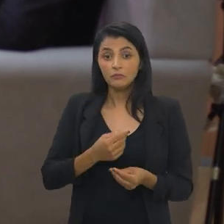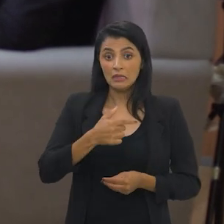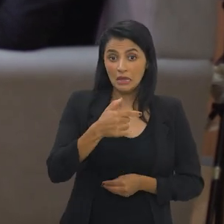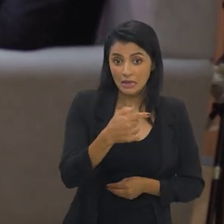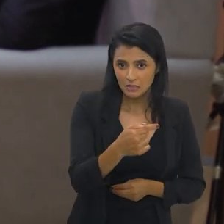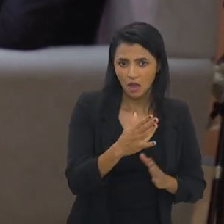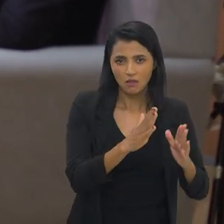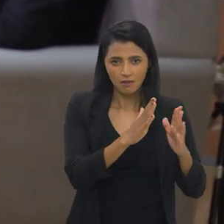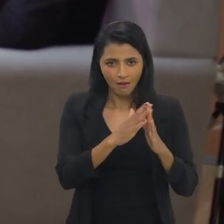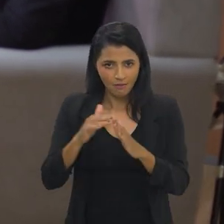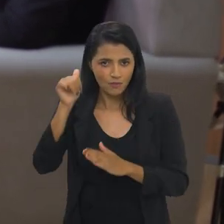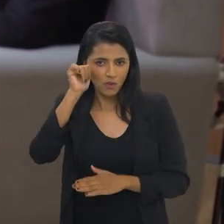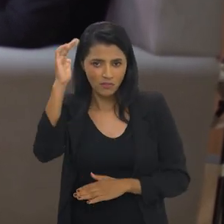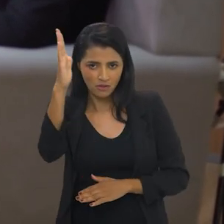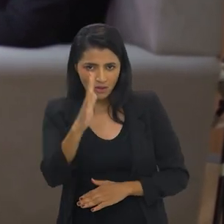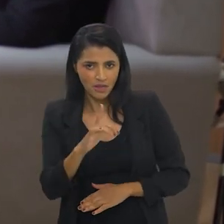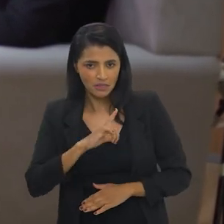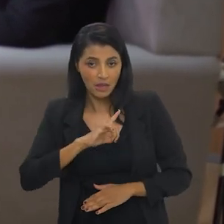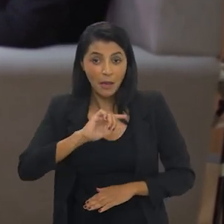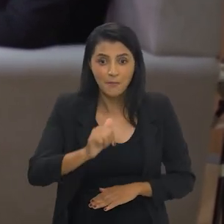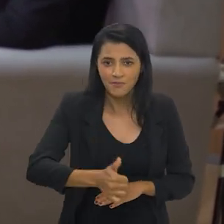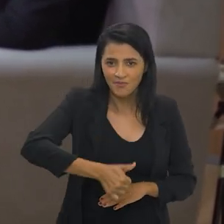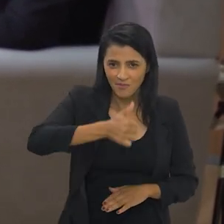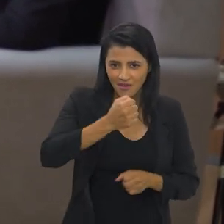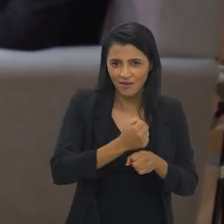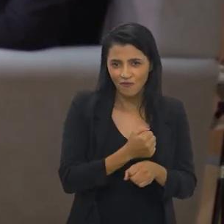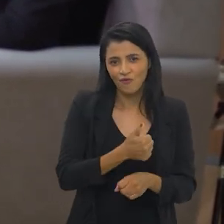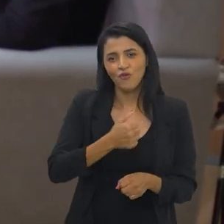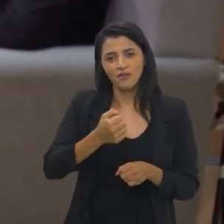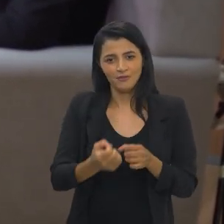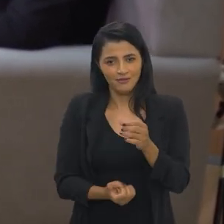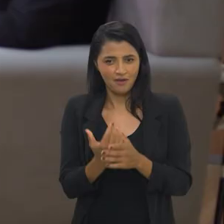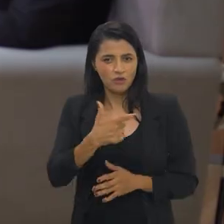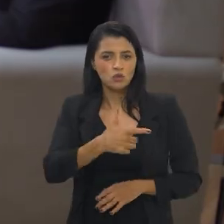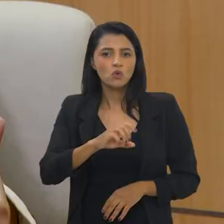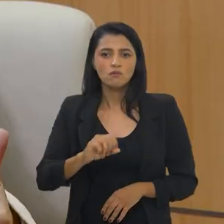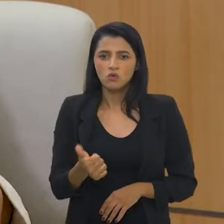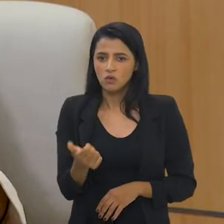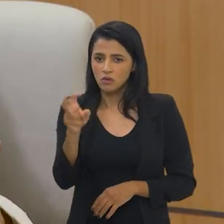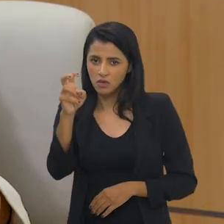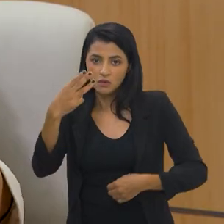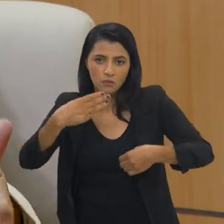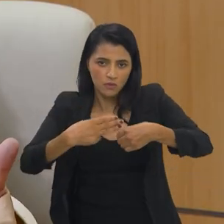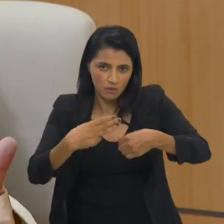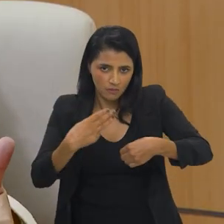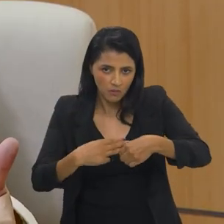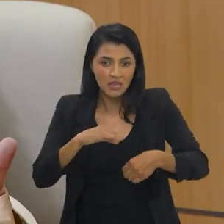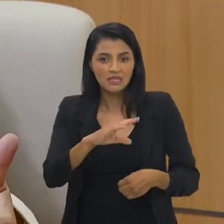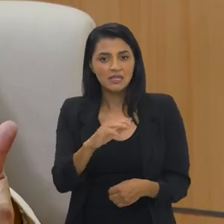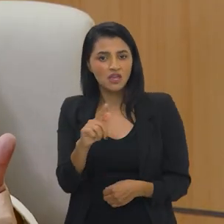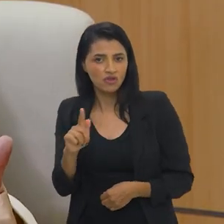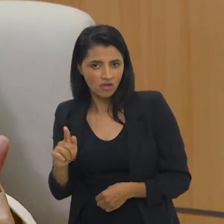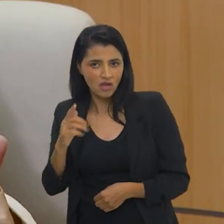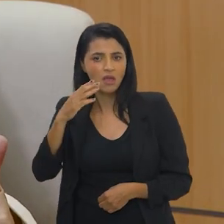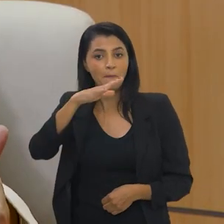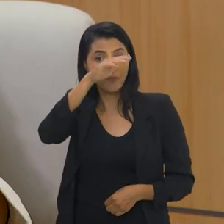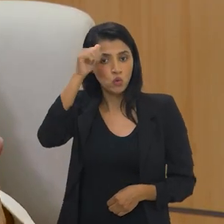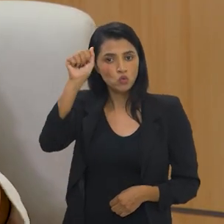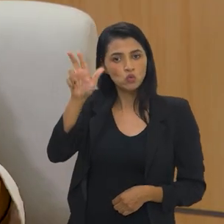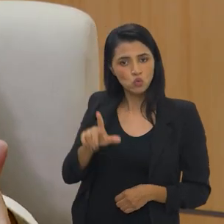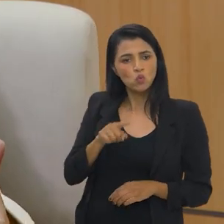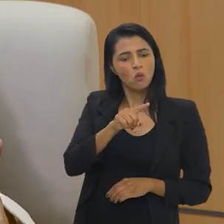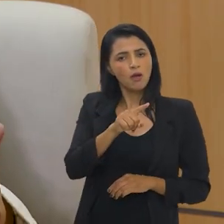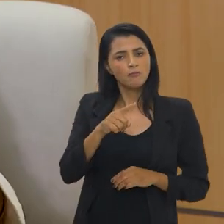das Sete Casas da mulher brasileira que a primeira foi 2015 no Município de Campo Grande Mato Grosso do Sul